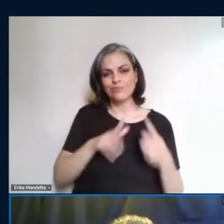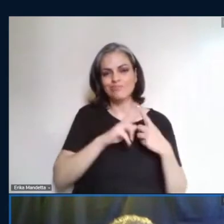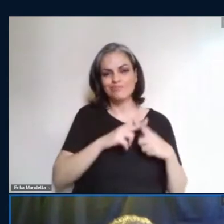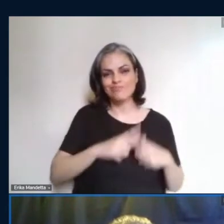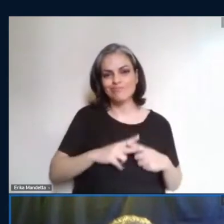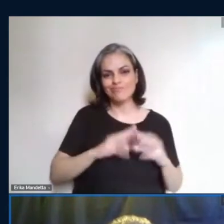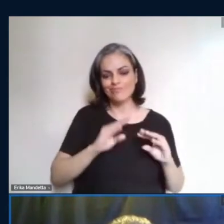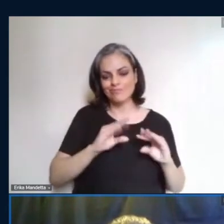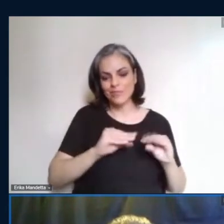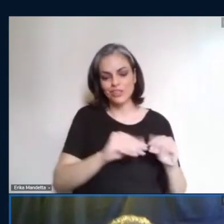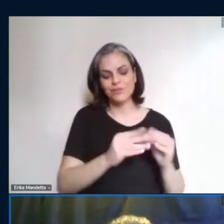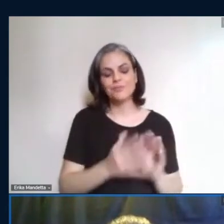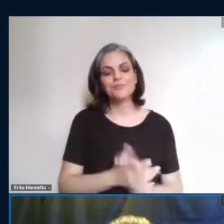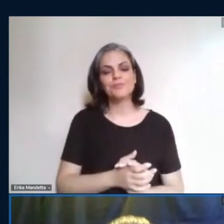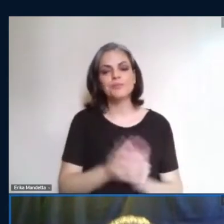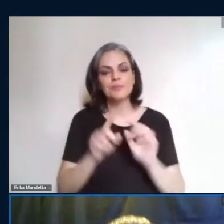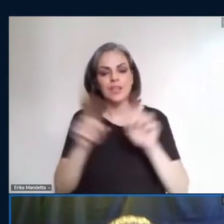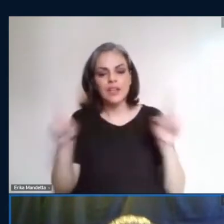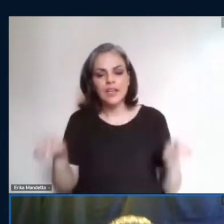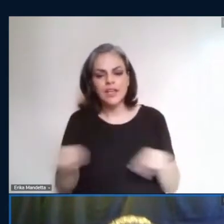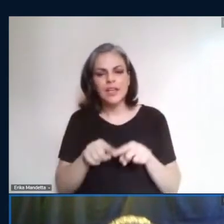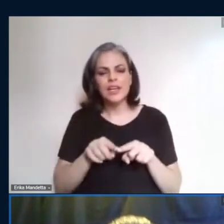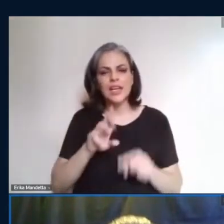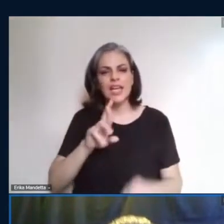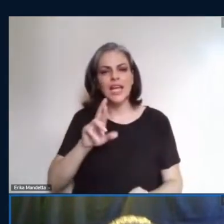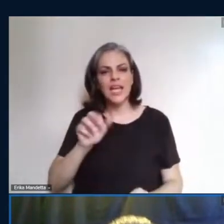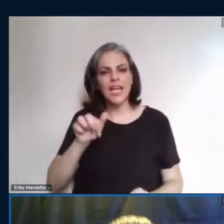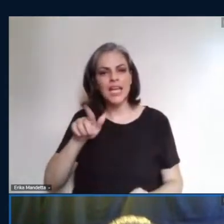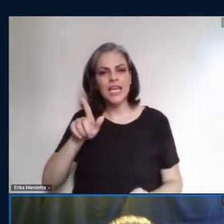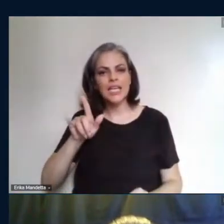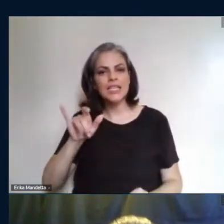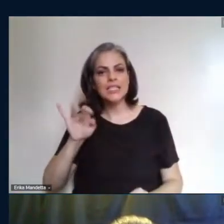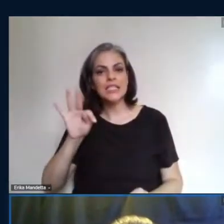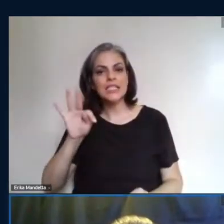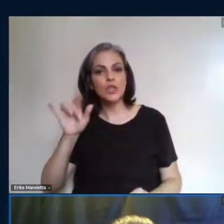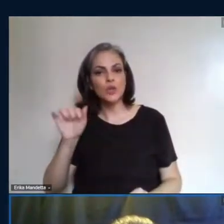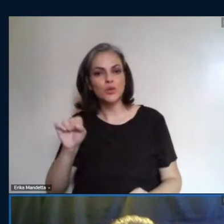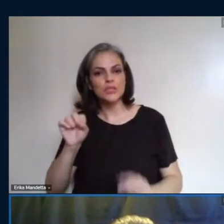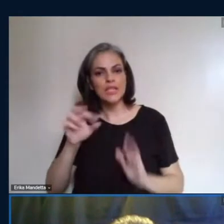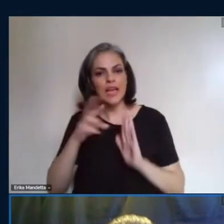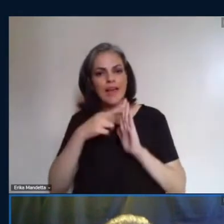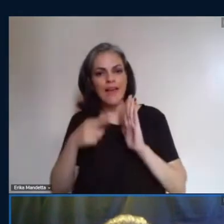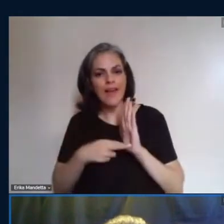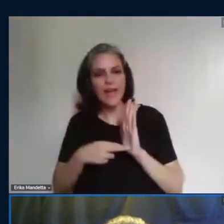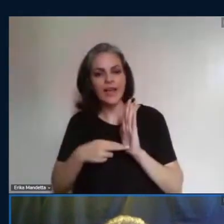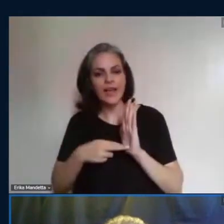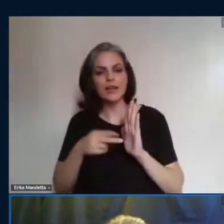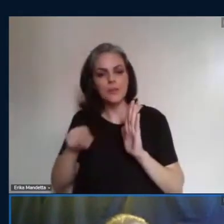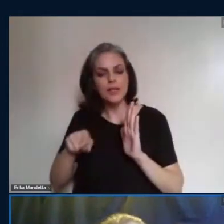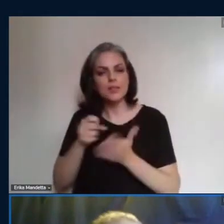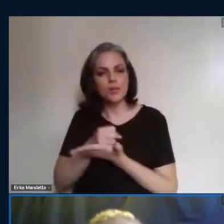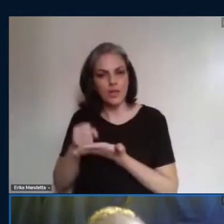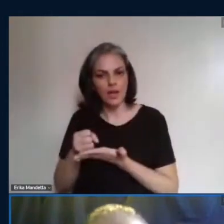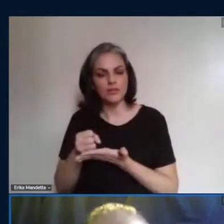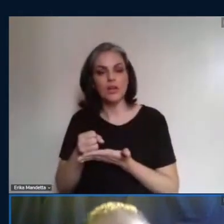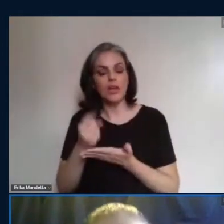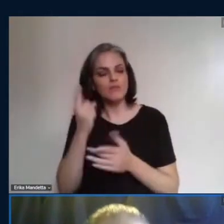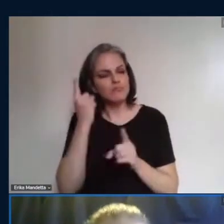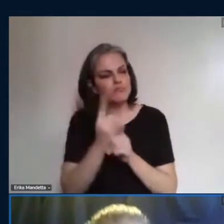esse quadro de requisitos dos contratos, eu achei uma informação, Francis,